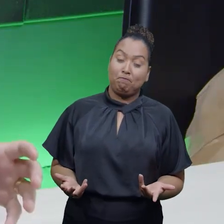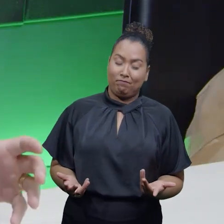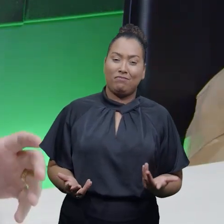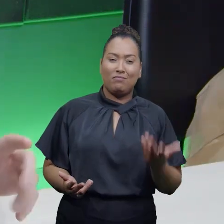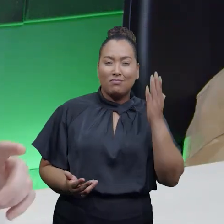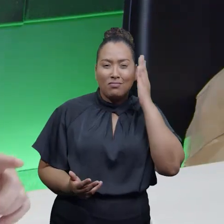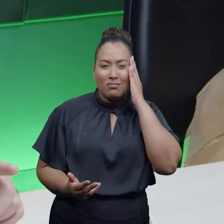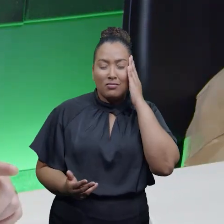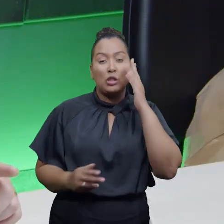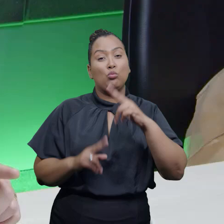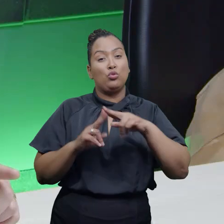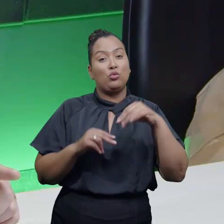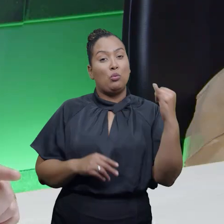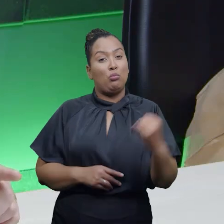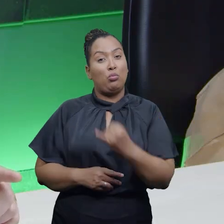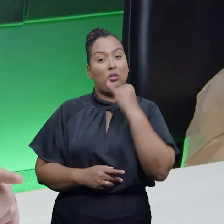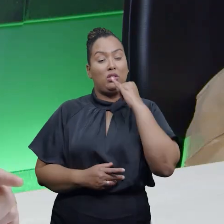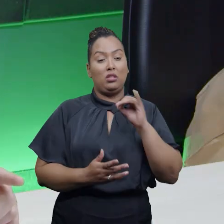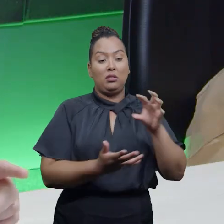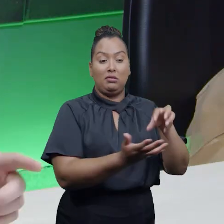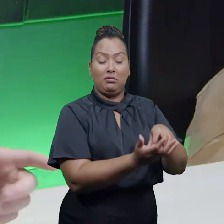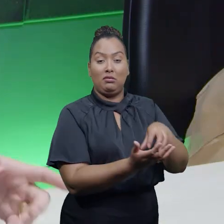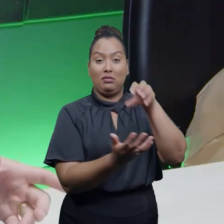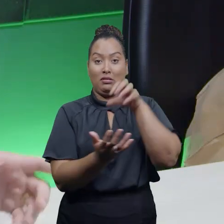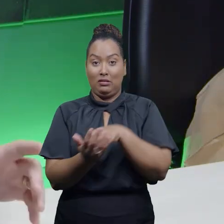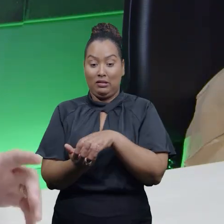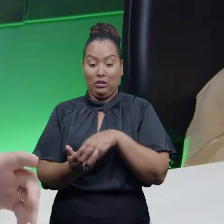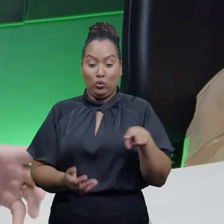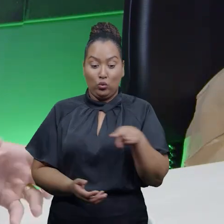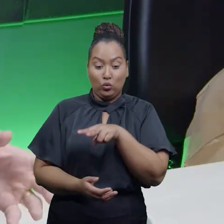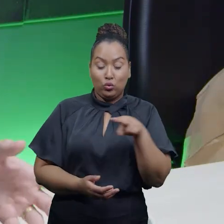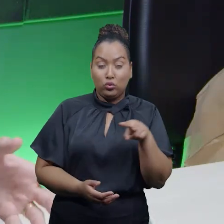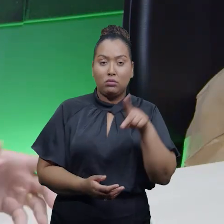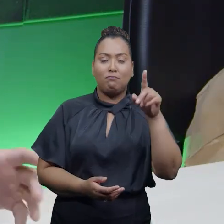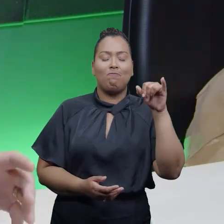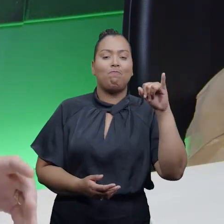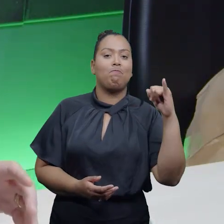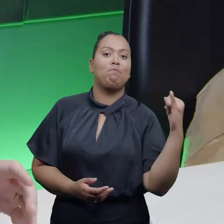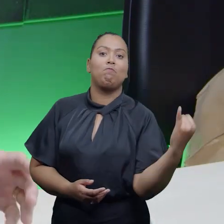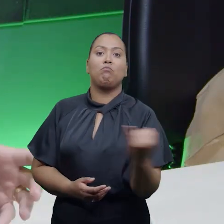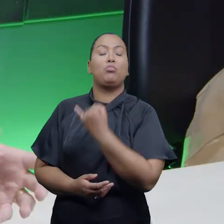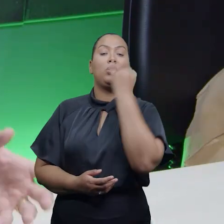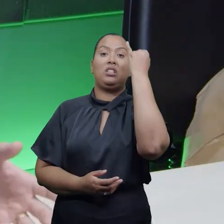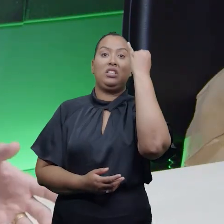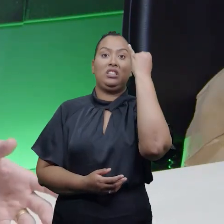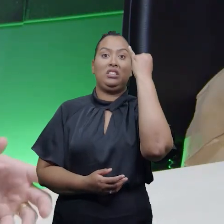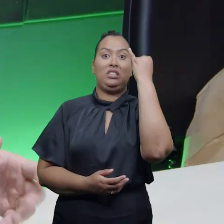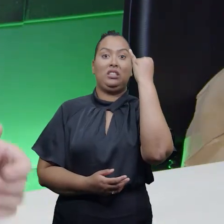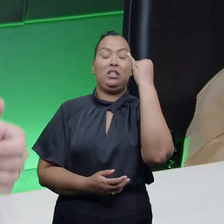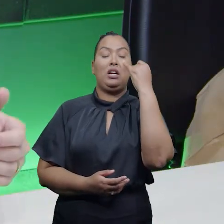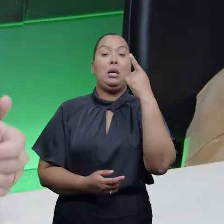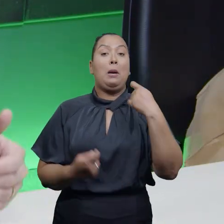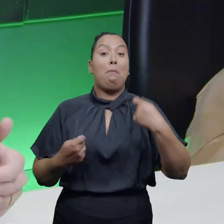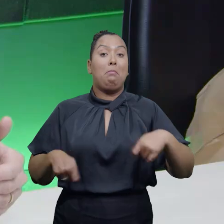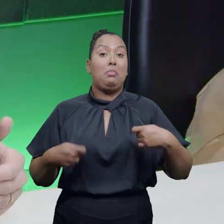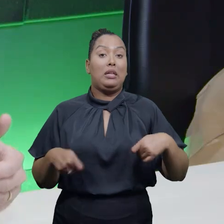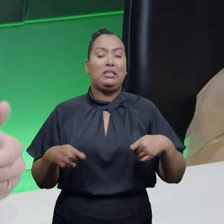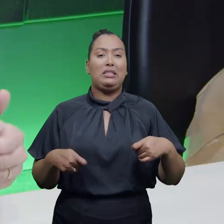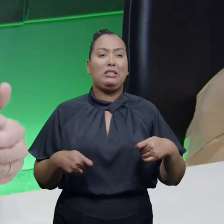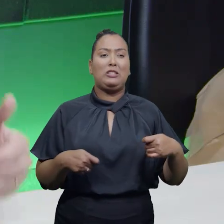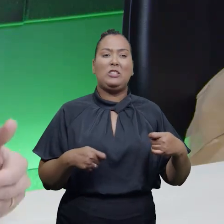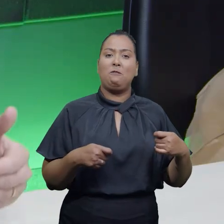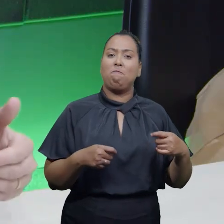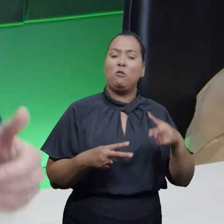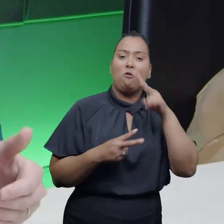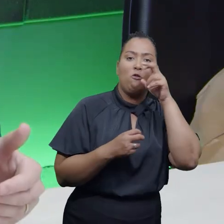é importante exatamente por serem os equipamentos iniciais, as portas de entrada complementares, que eles